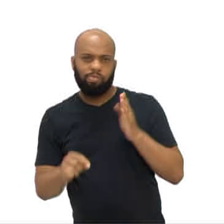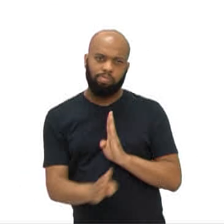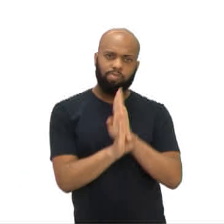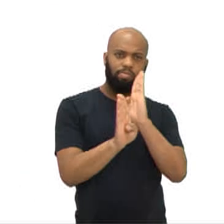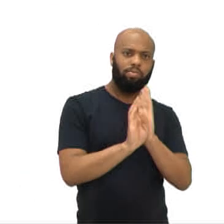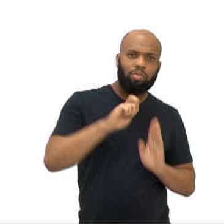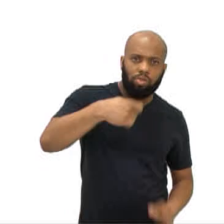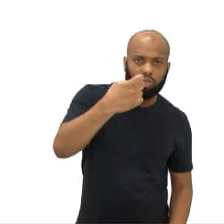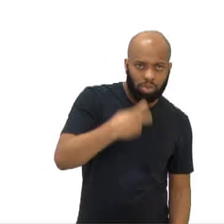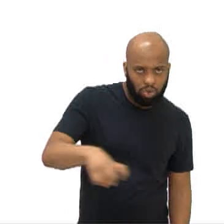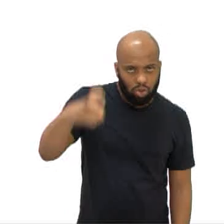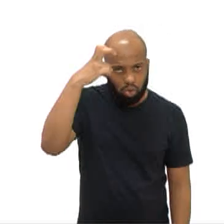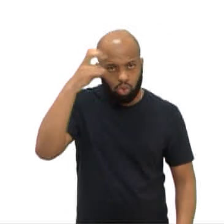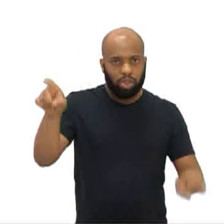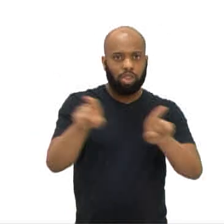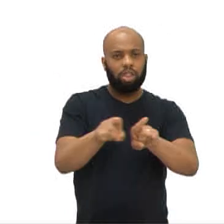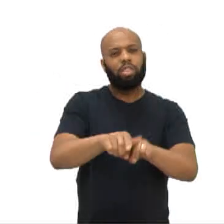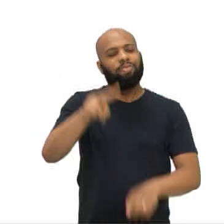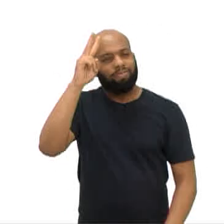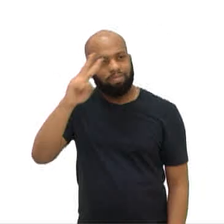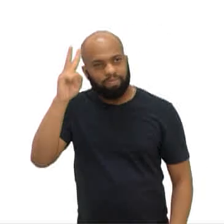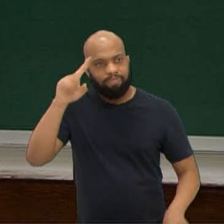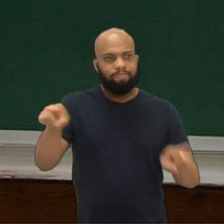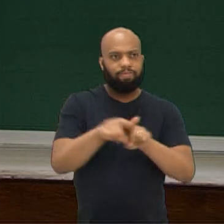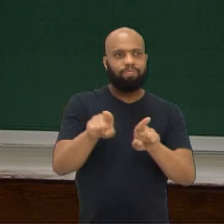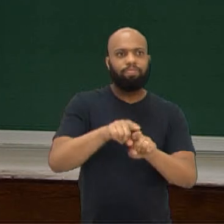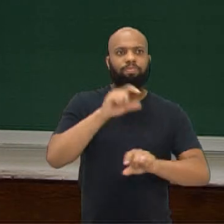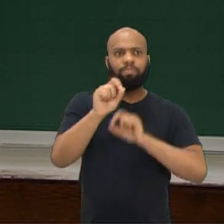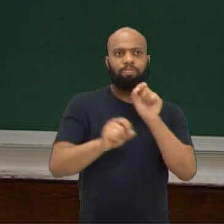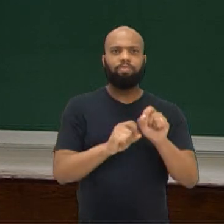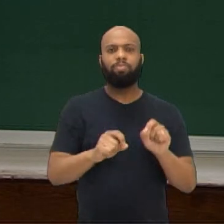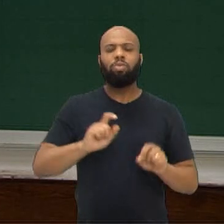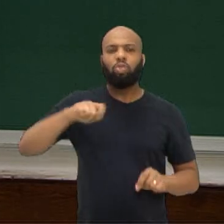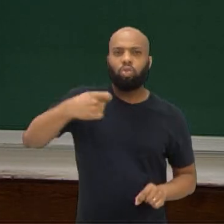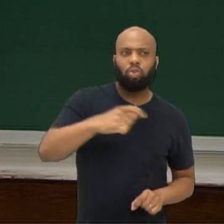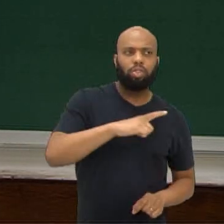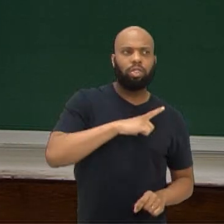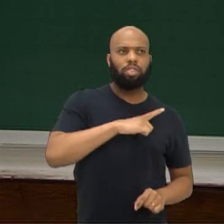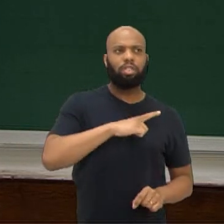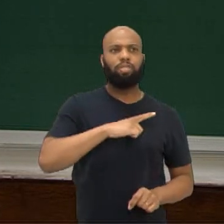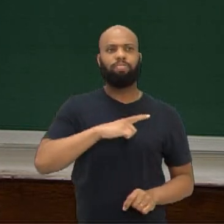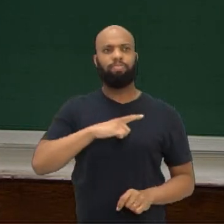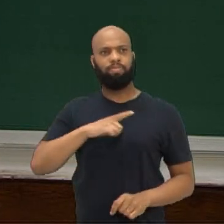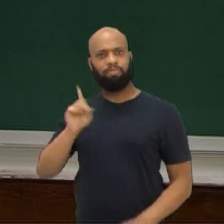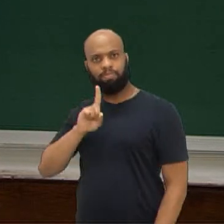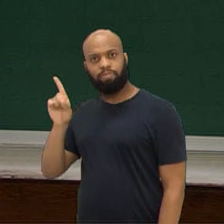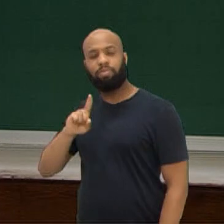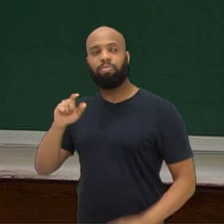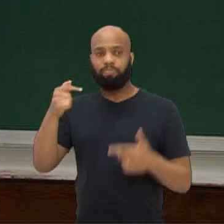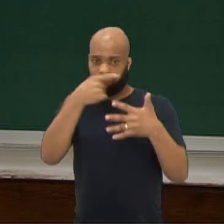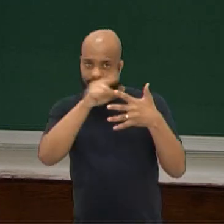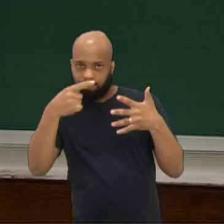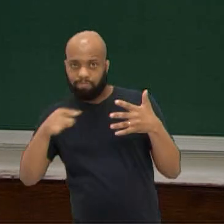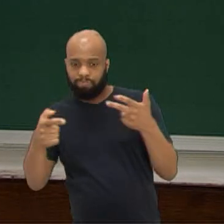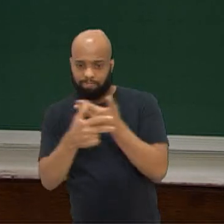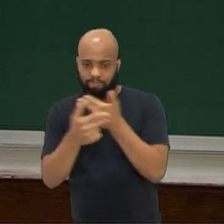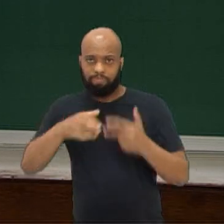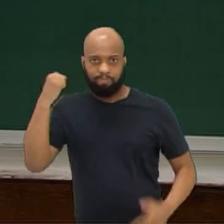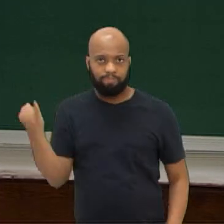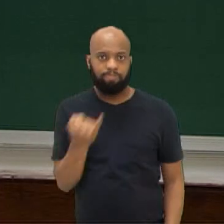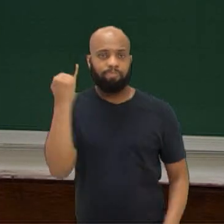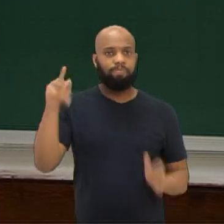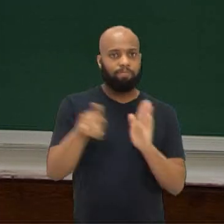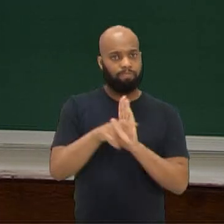sobre a cultura, a história, as missões jesuíticas que nós temos aí, são elementos importantes da história